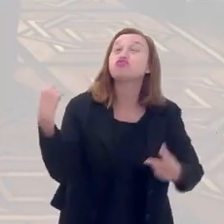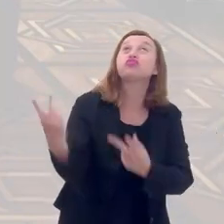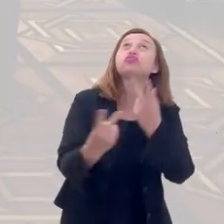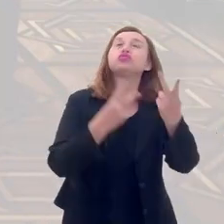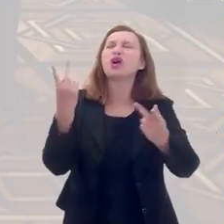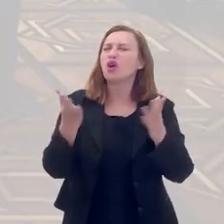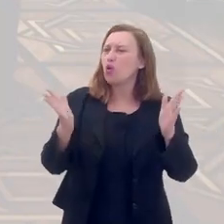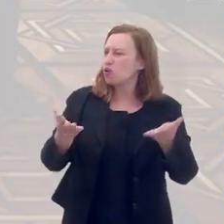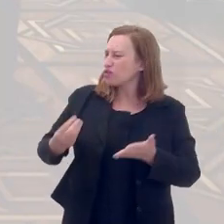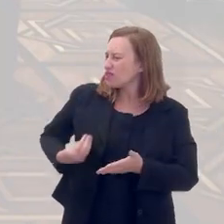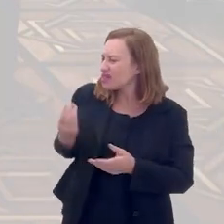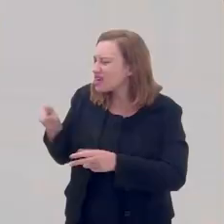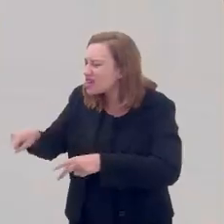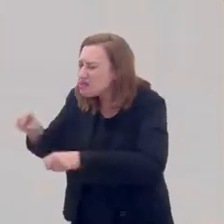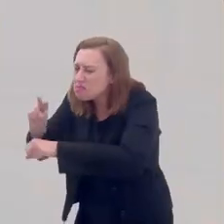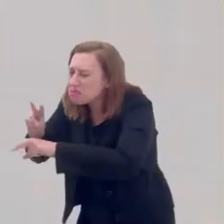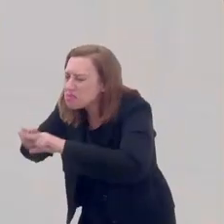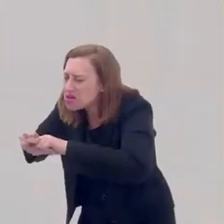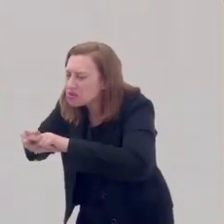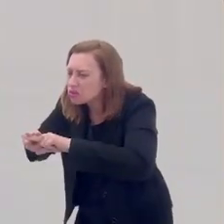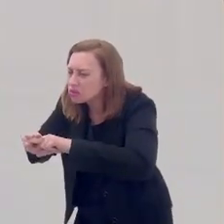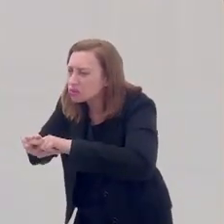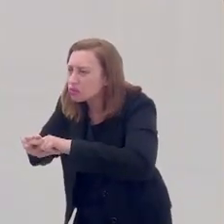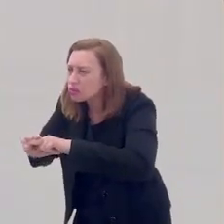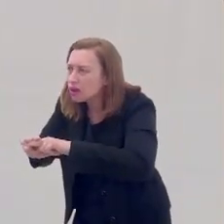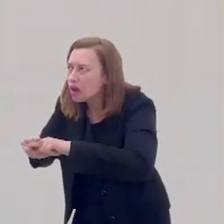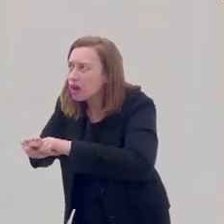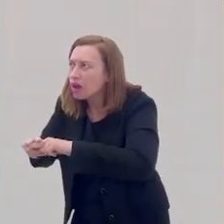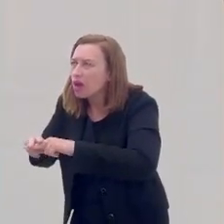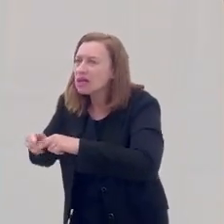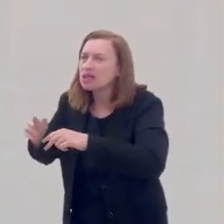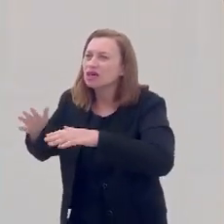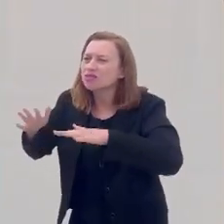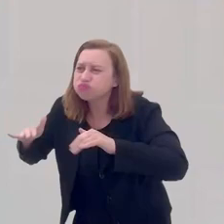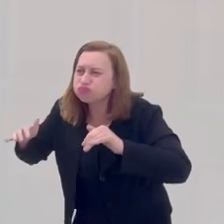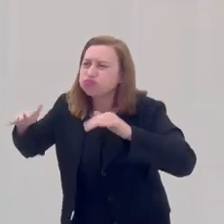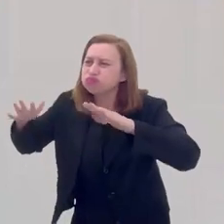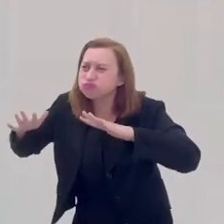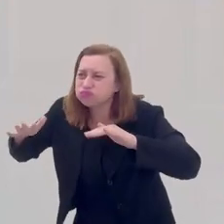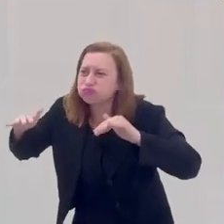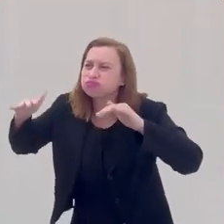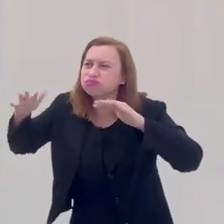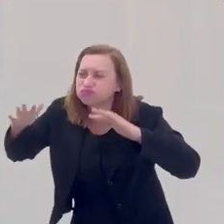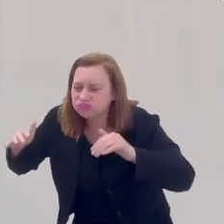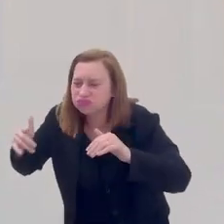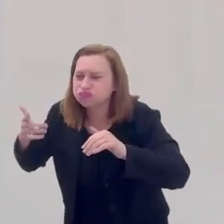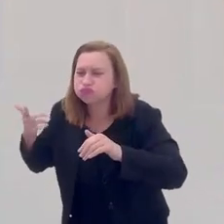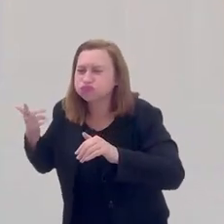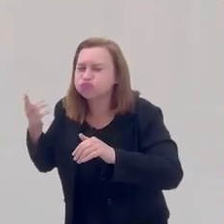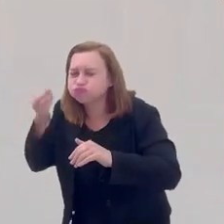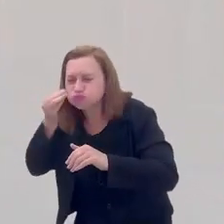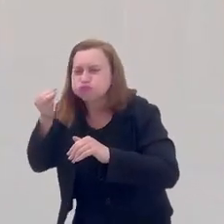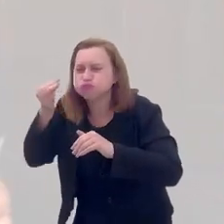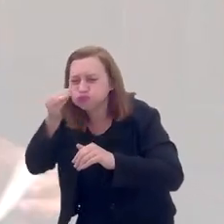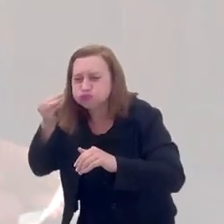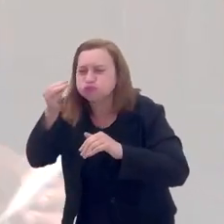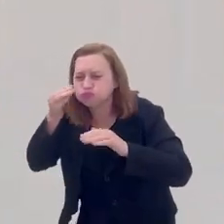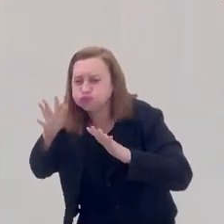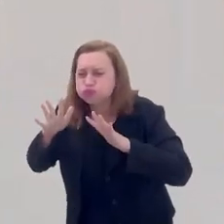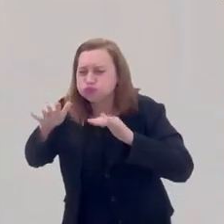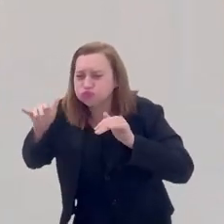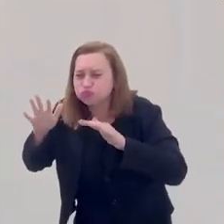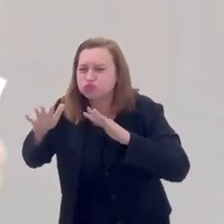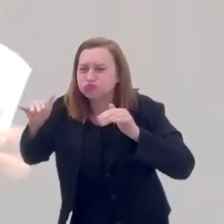no ar e hoje estou aqui aí ele tenta voar mas ele não consegue voar porque está